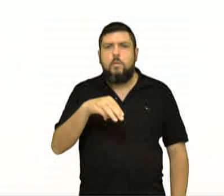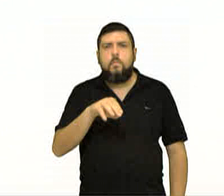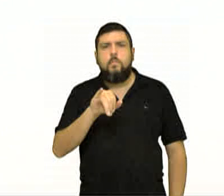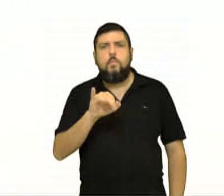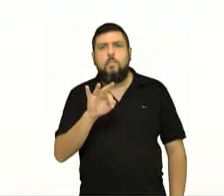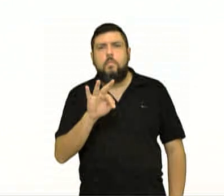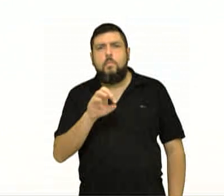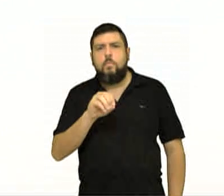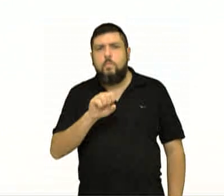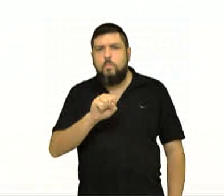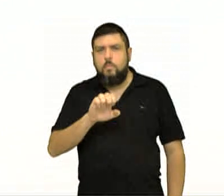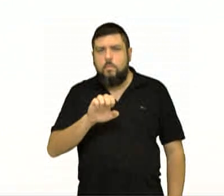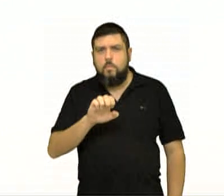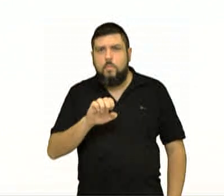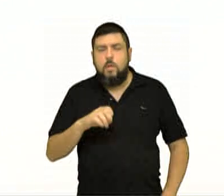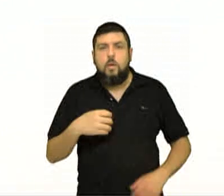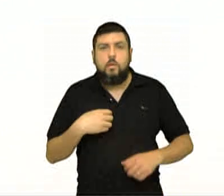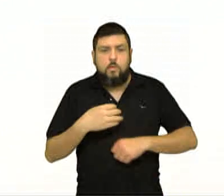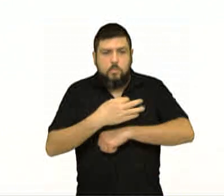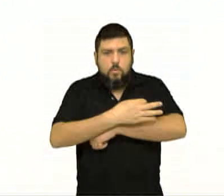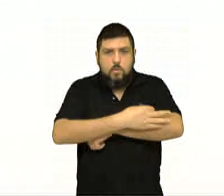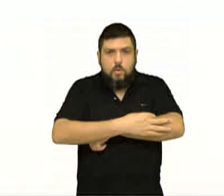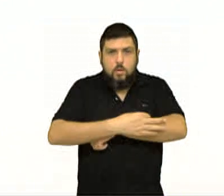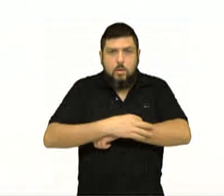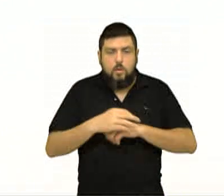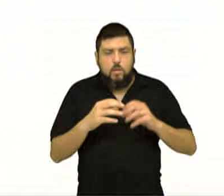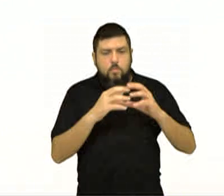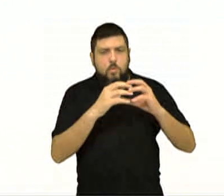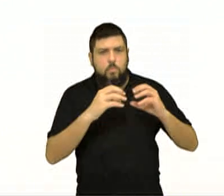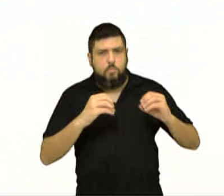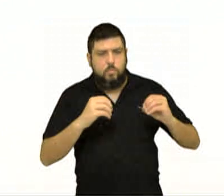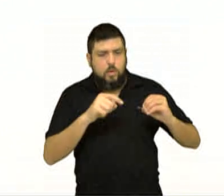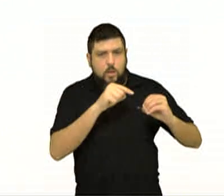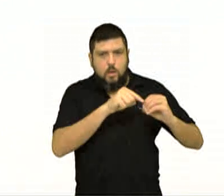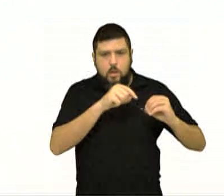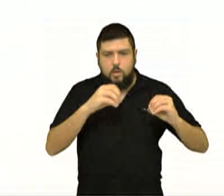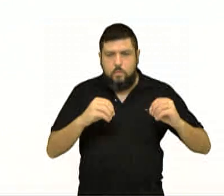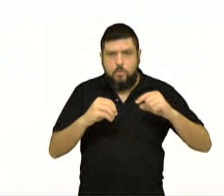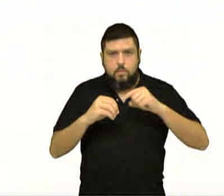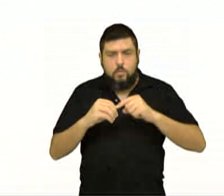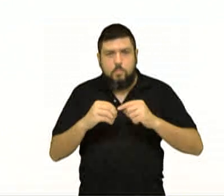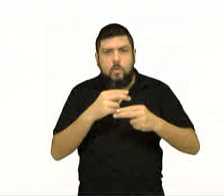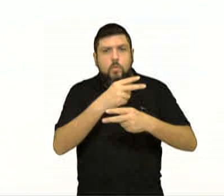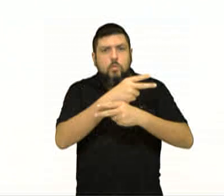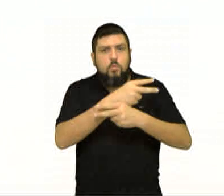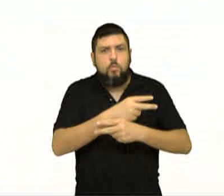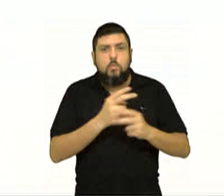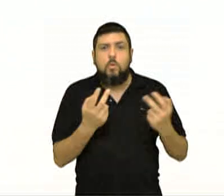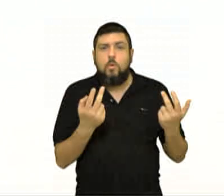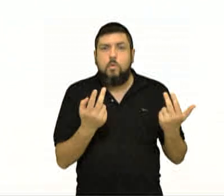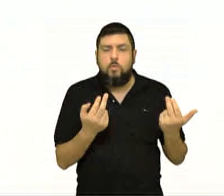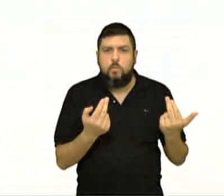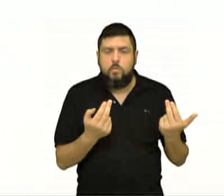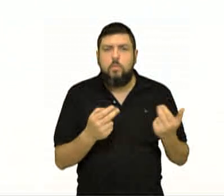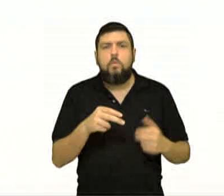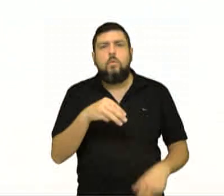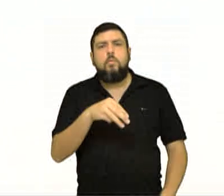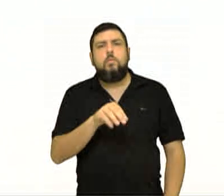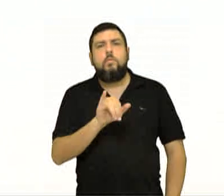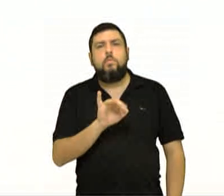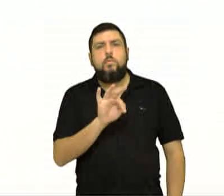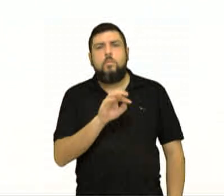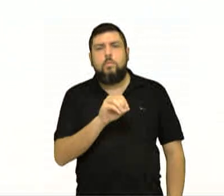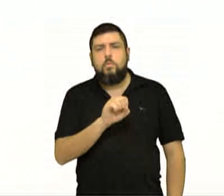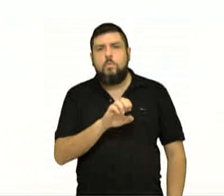renovação dessas células com a mesma quantidade de número de cromossomos, tal. Então ela tem que fazer mitose, né? Enquanto a produção